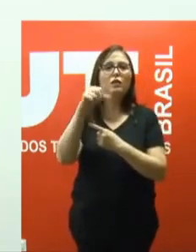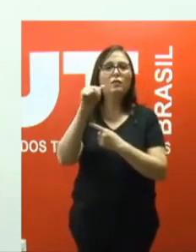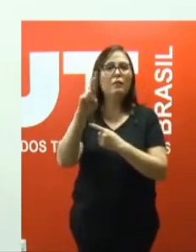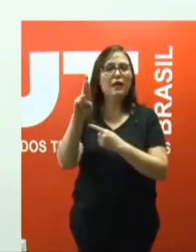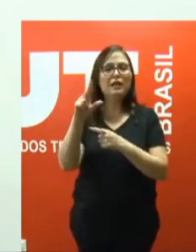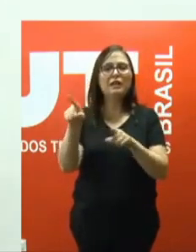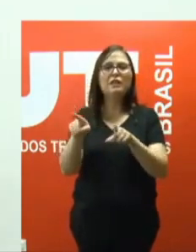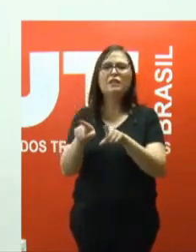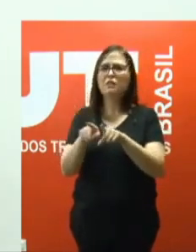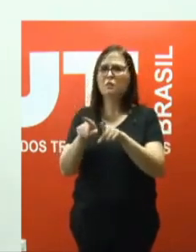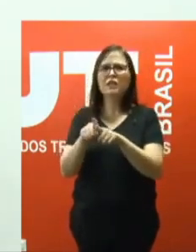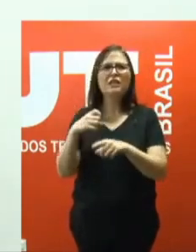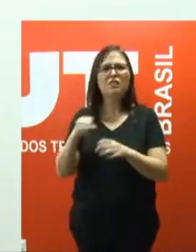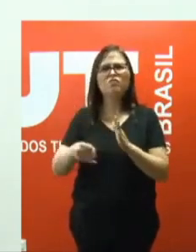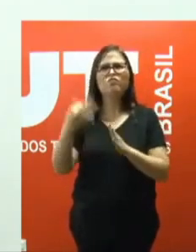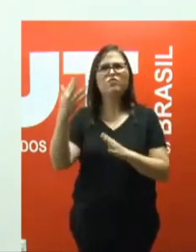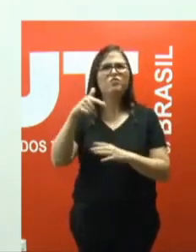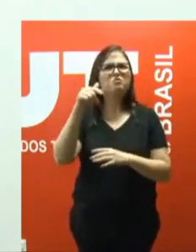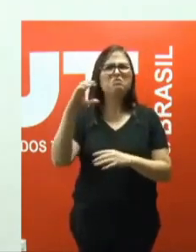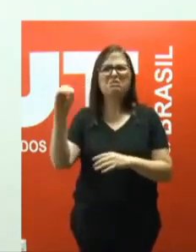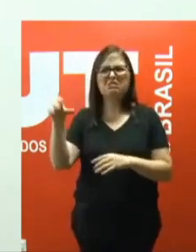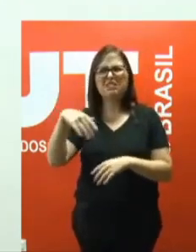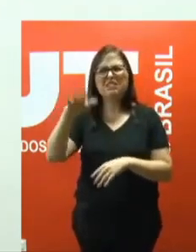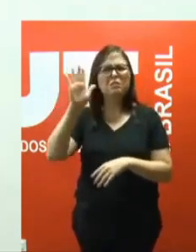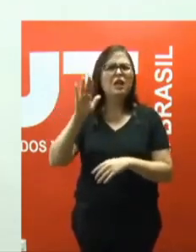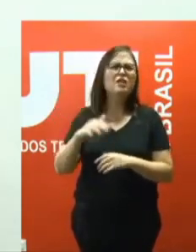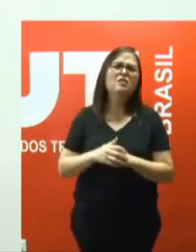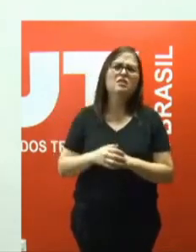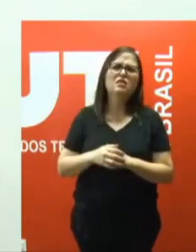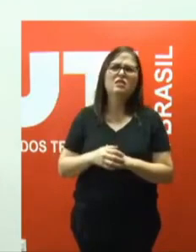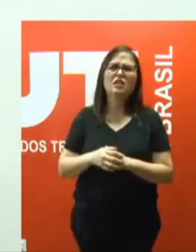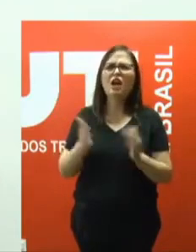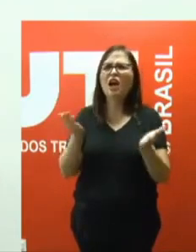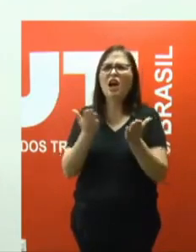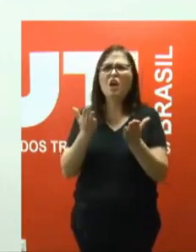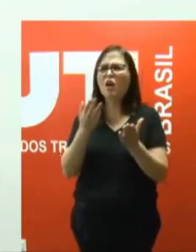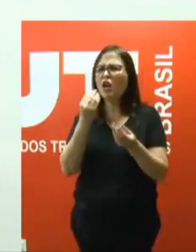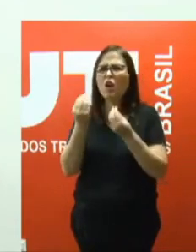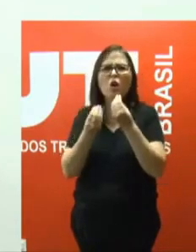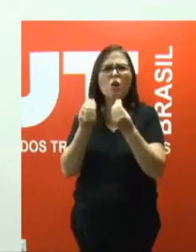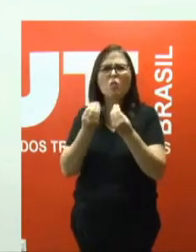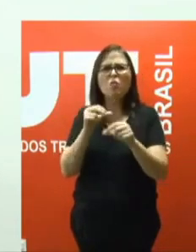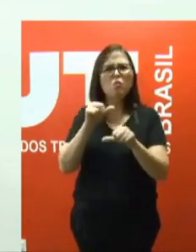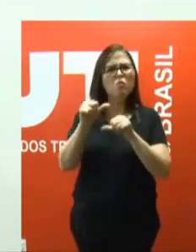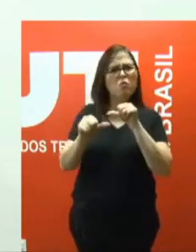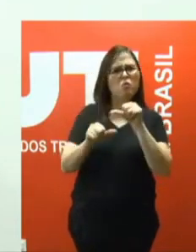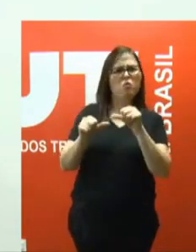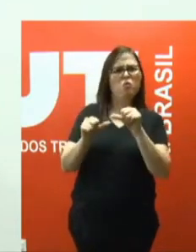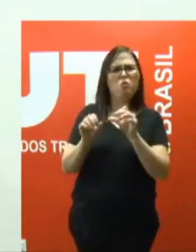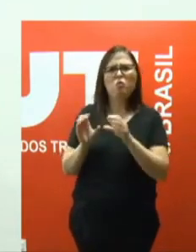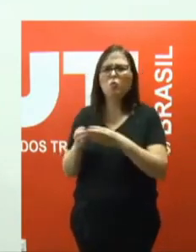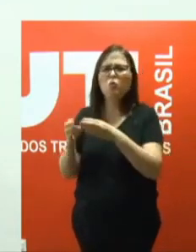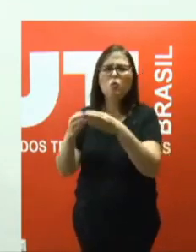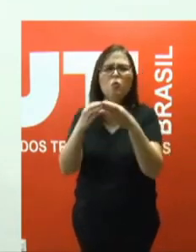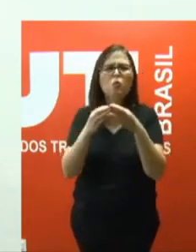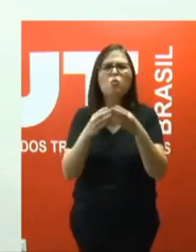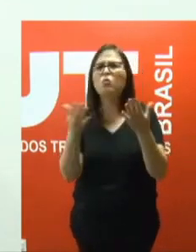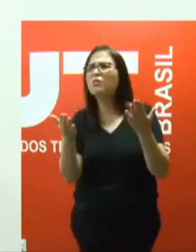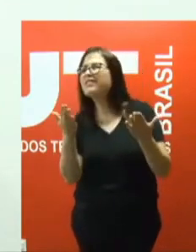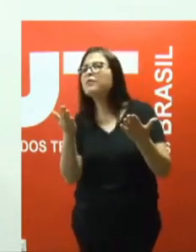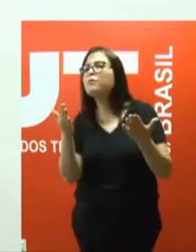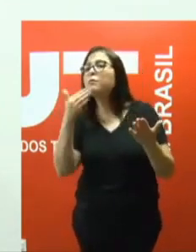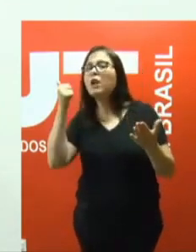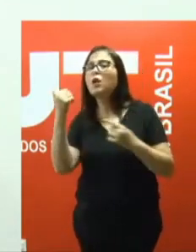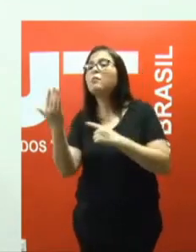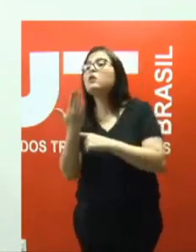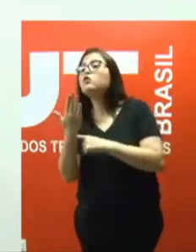Ou seja, os partidos deixaram de ser partidos e os partidos viraram cooperativa de deputado. O que vale é a